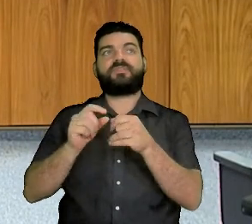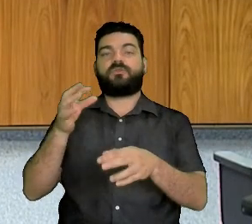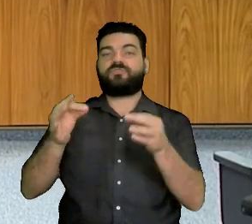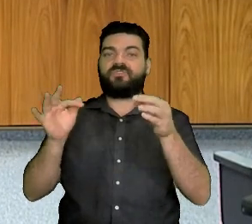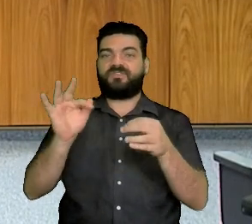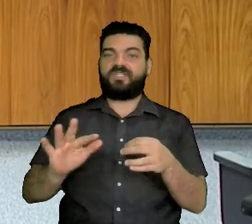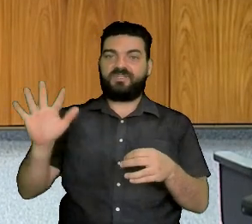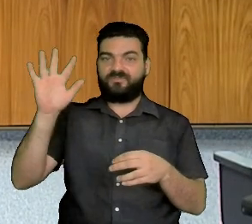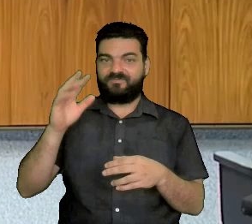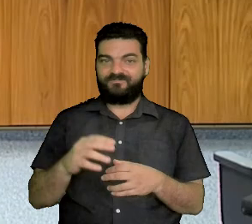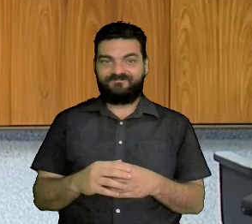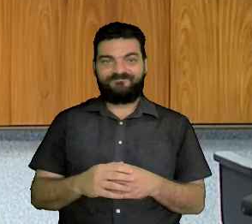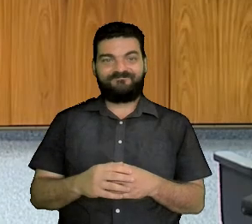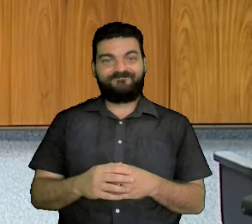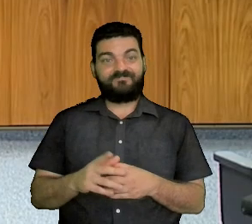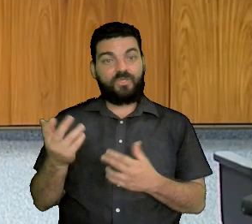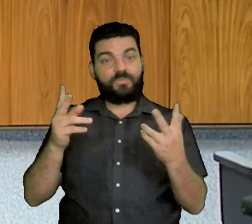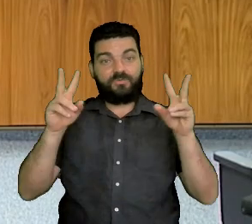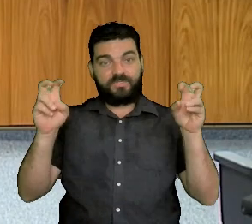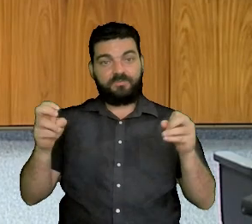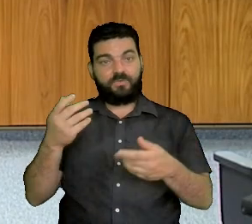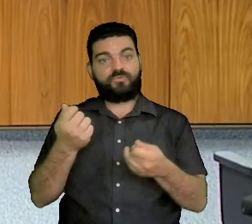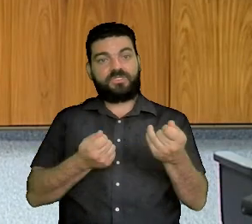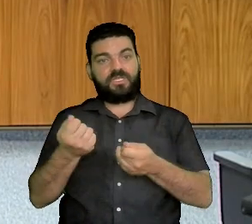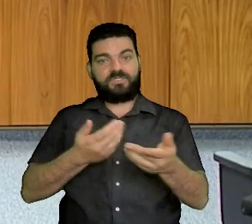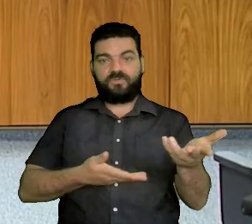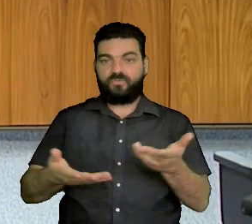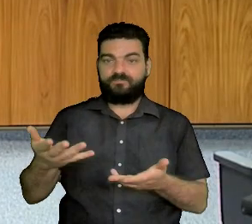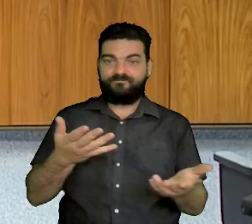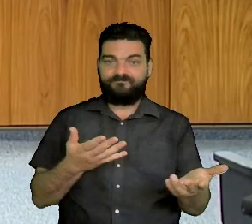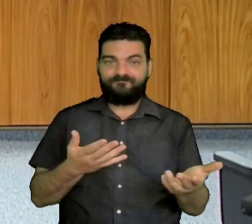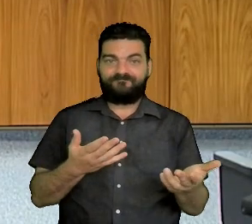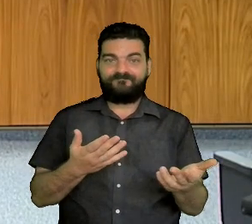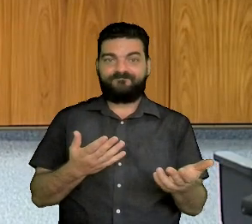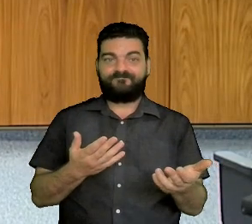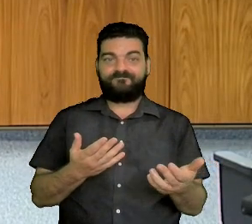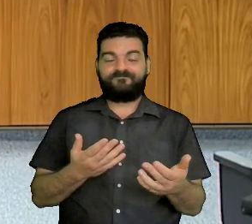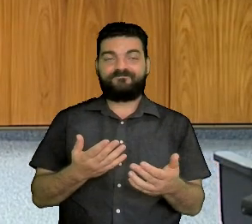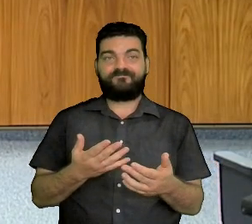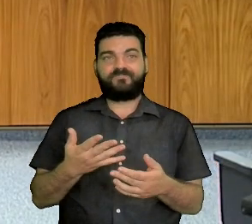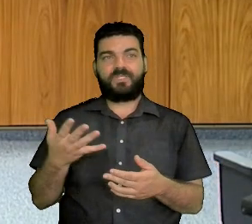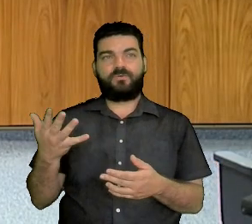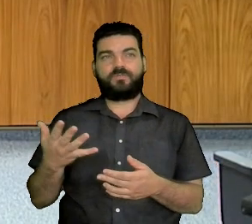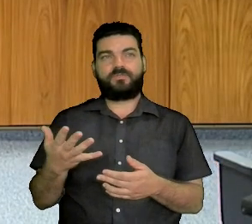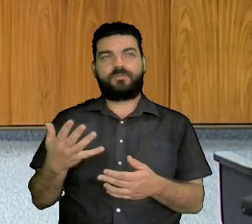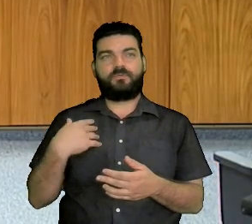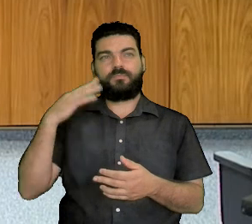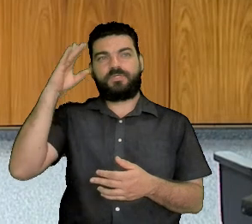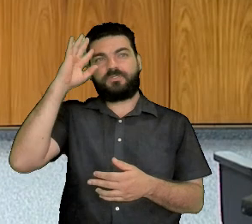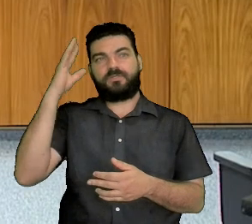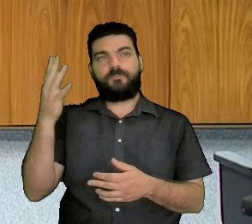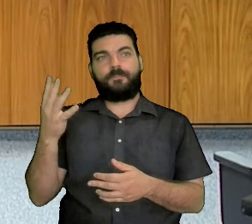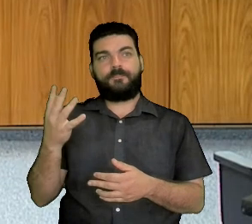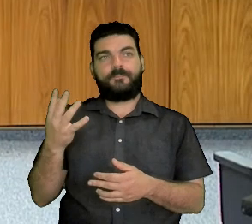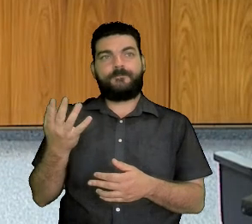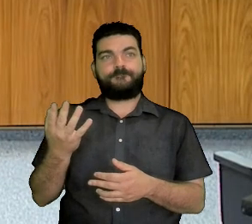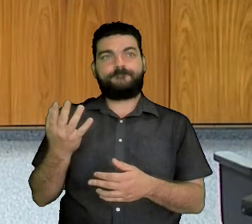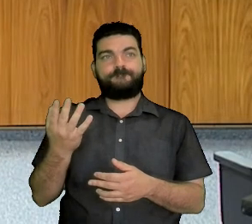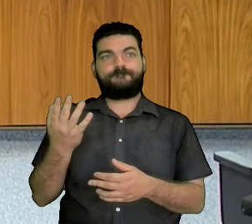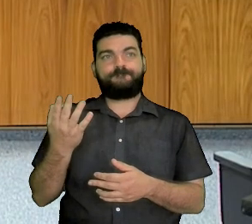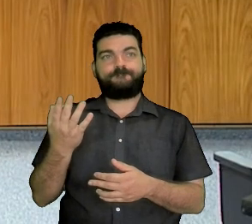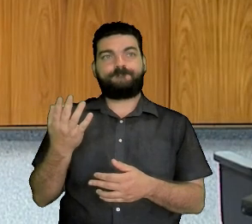Federal em matéria de conciliação, quando a gente imaginava que aquilo